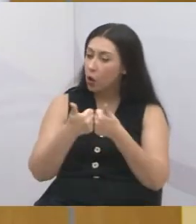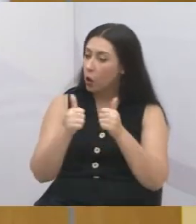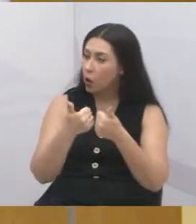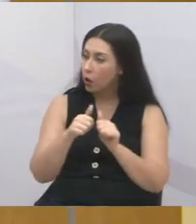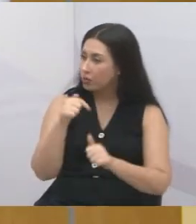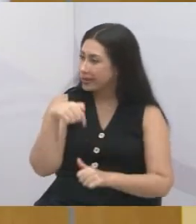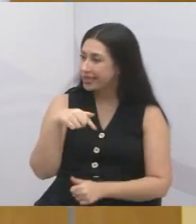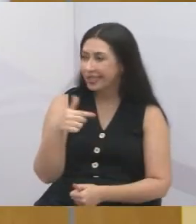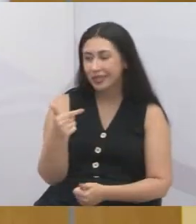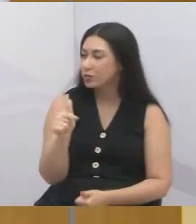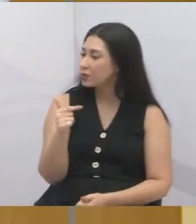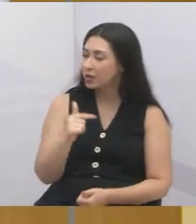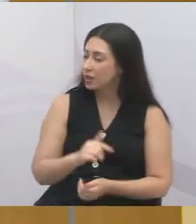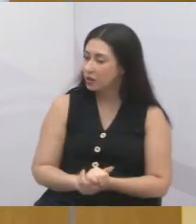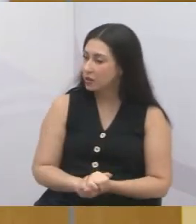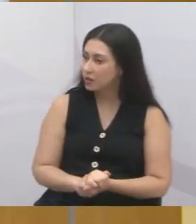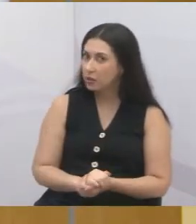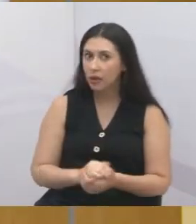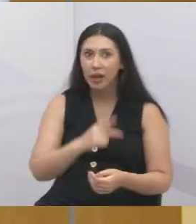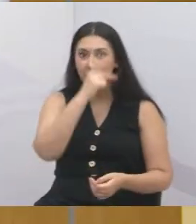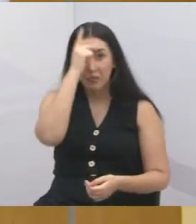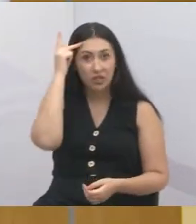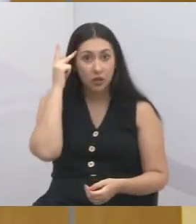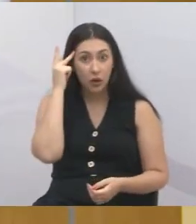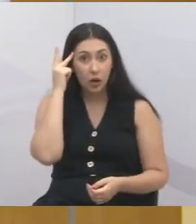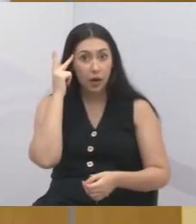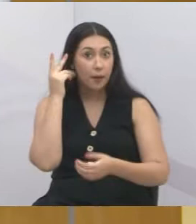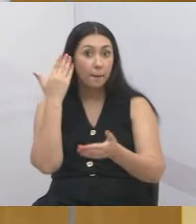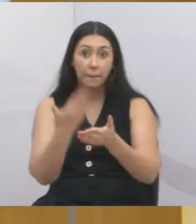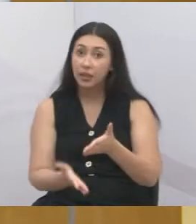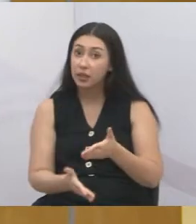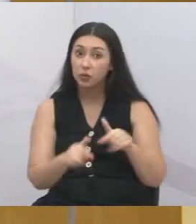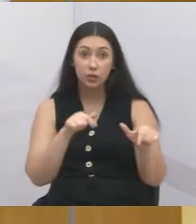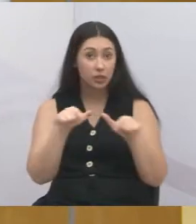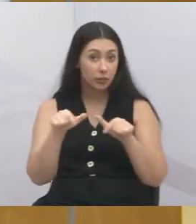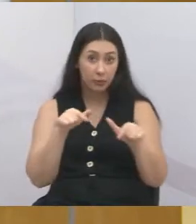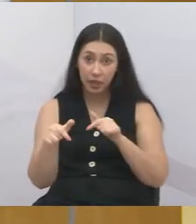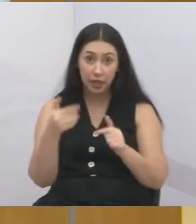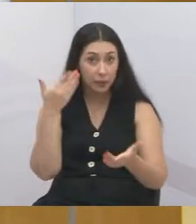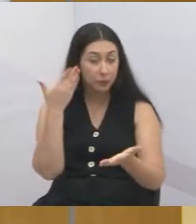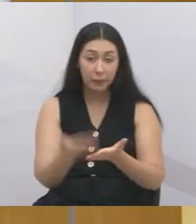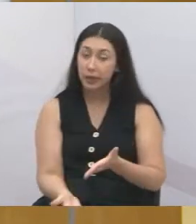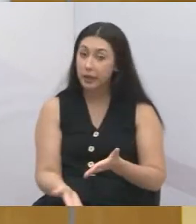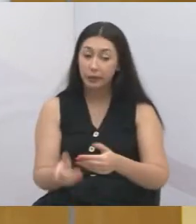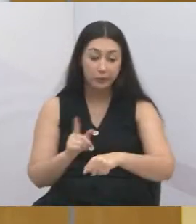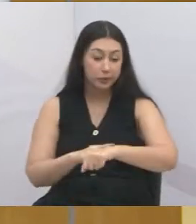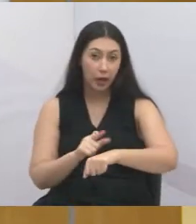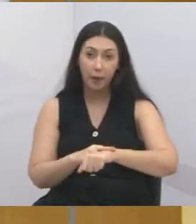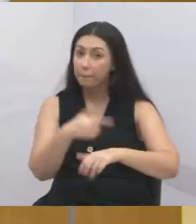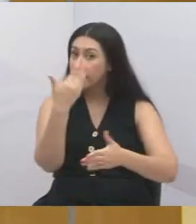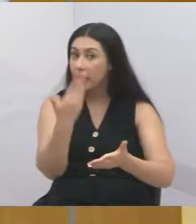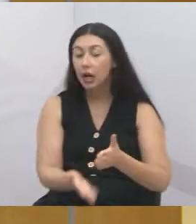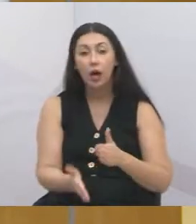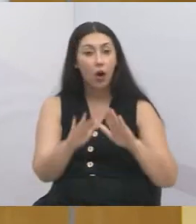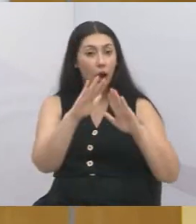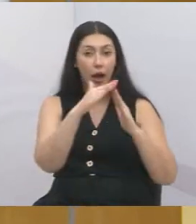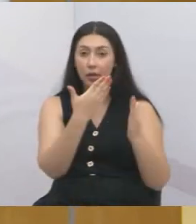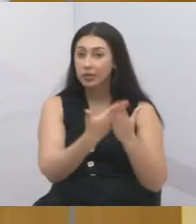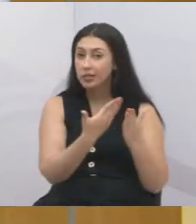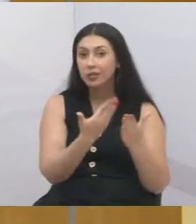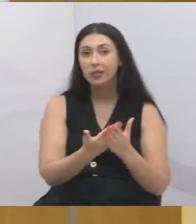está passando aqui. O pessoal perdeu escola, perdeu trabalho, perdeu tempo, então uma falta de